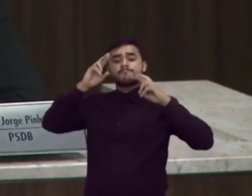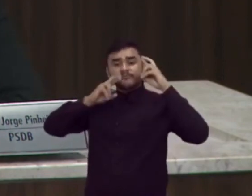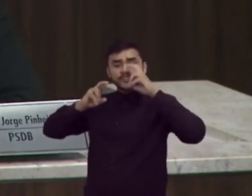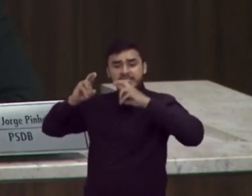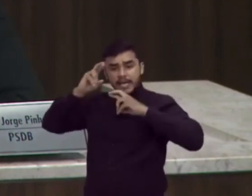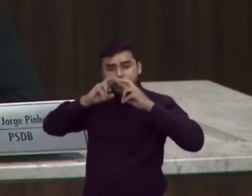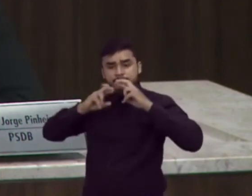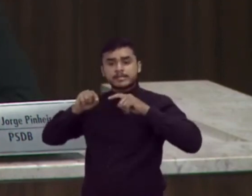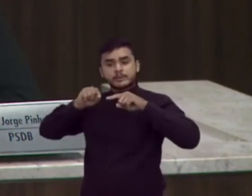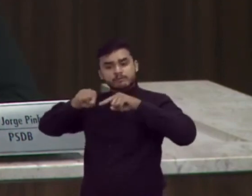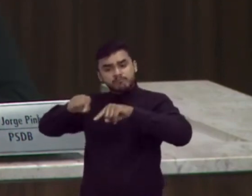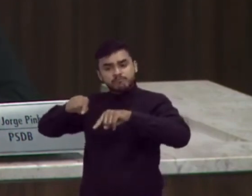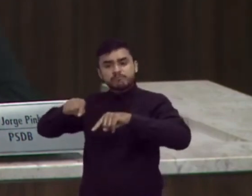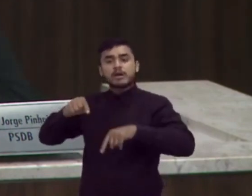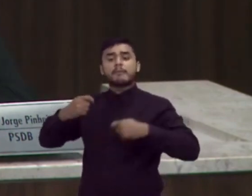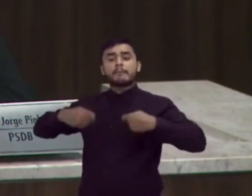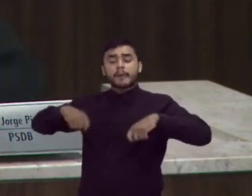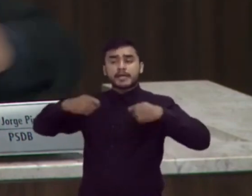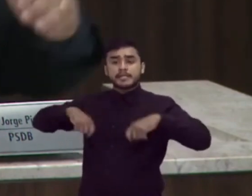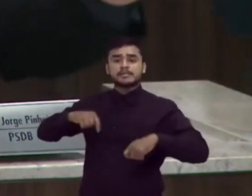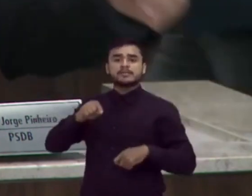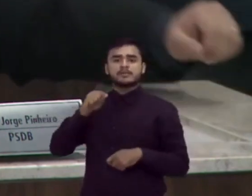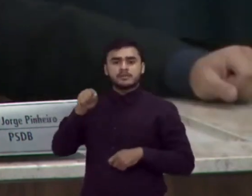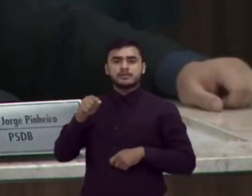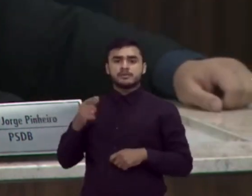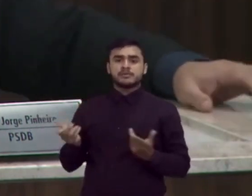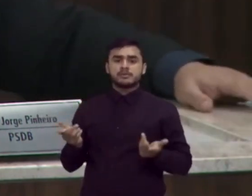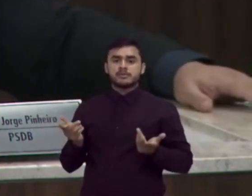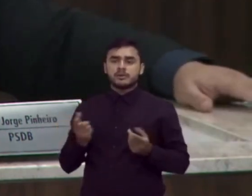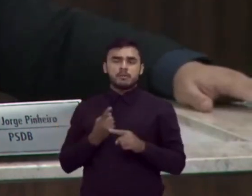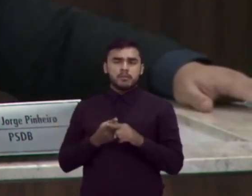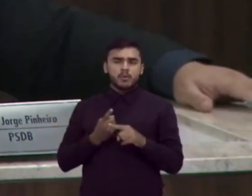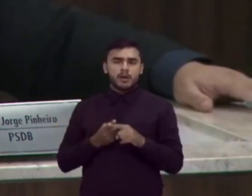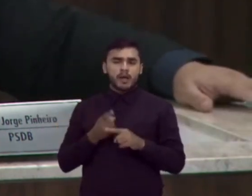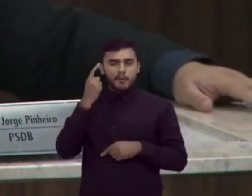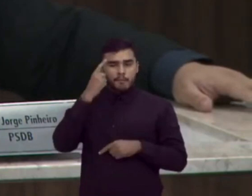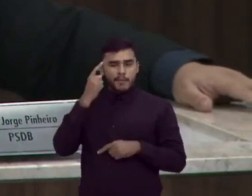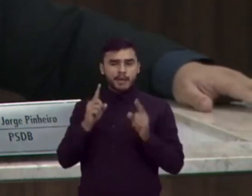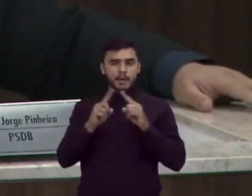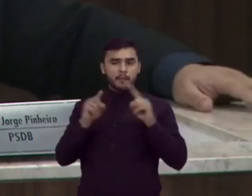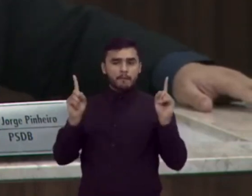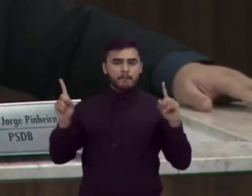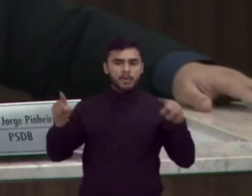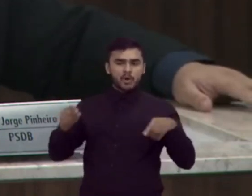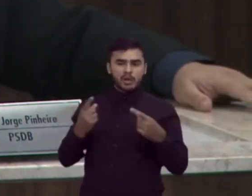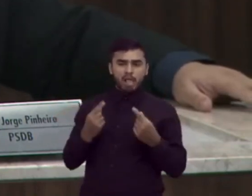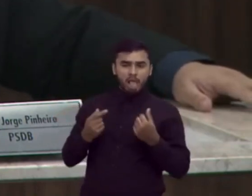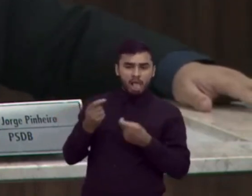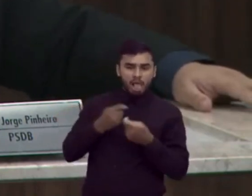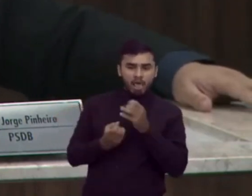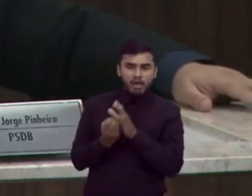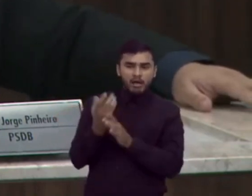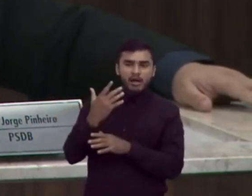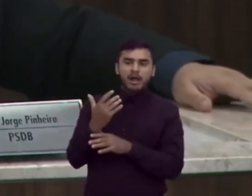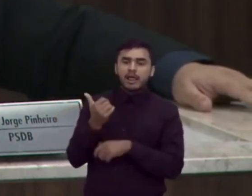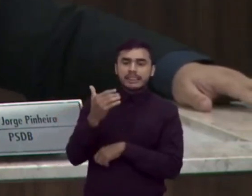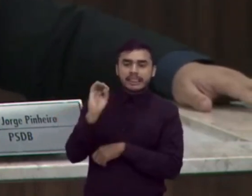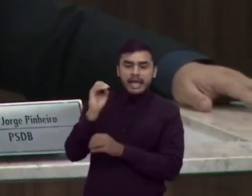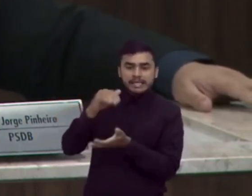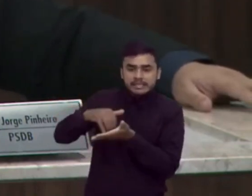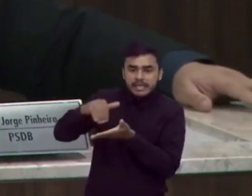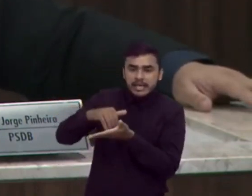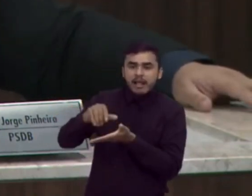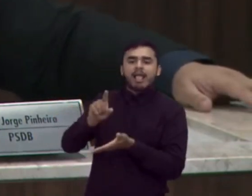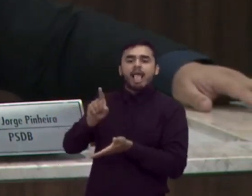aumento de cargos, com questão de cabide de emprego. Nós precisamos tratar isso sim aqui na